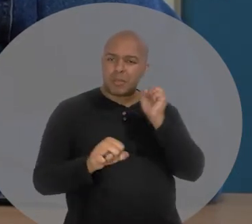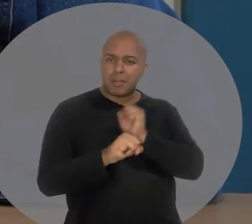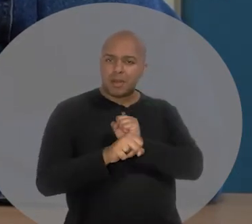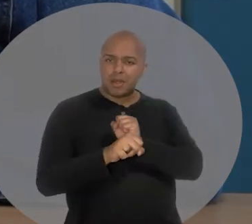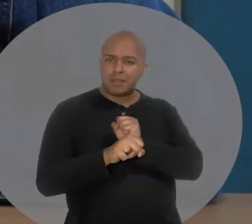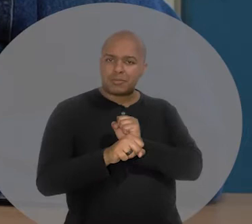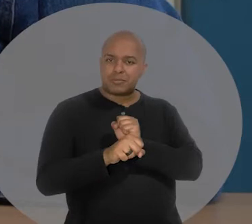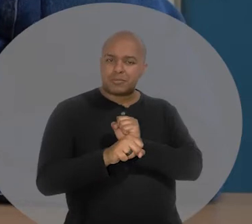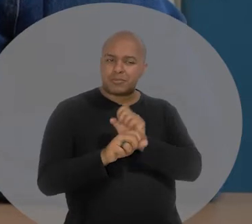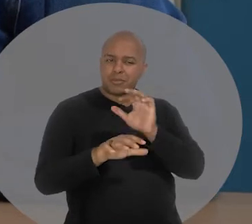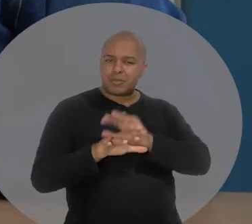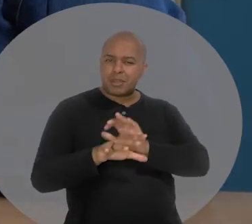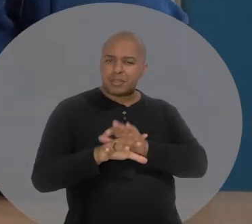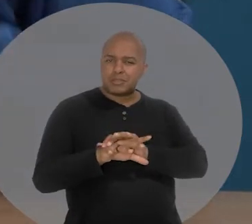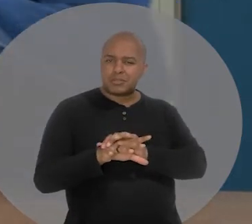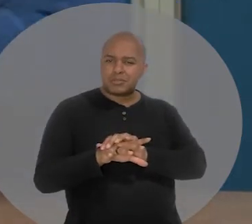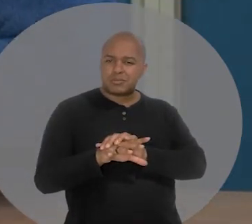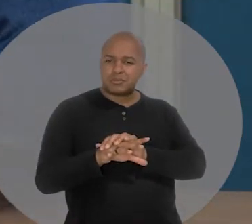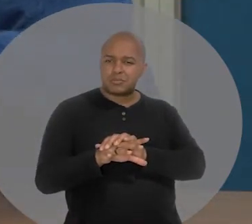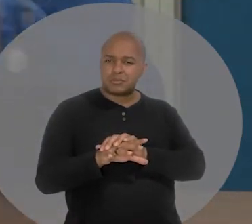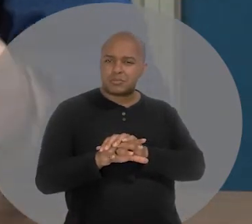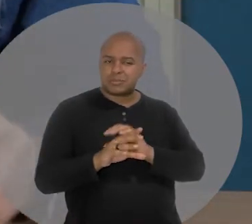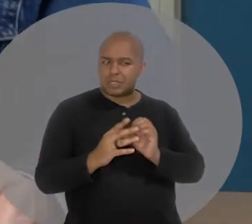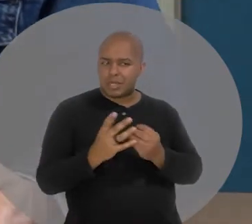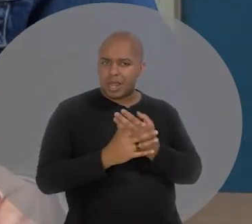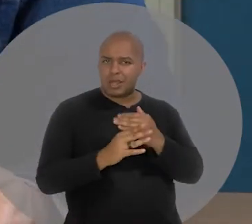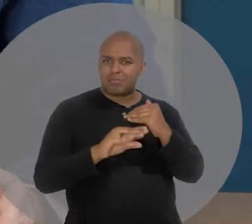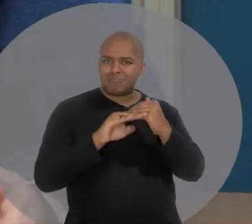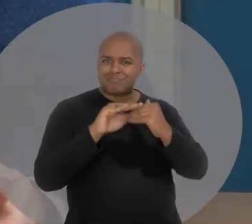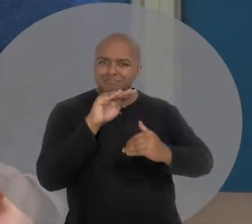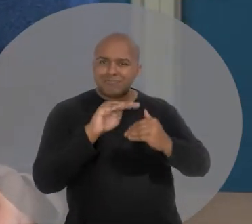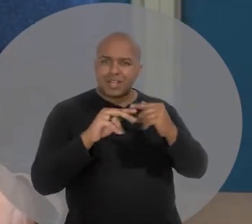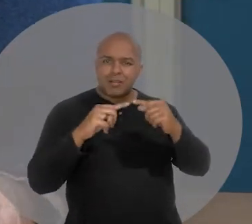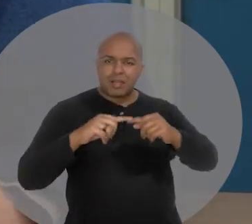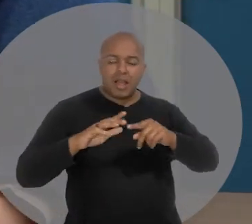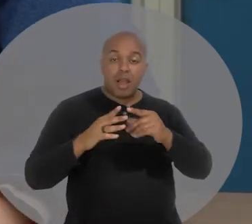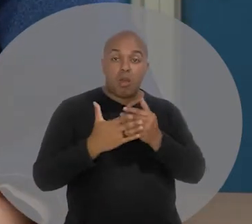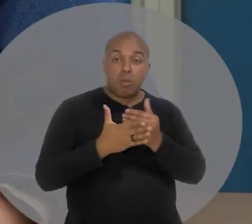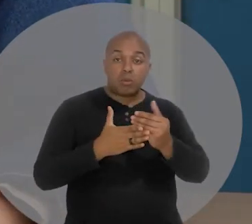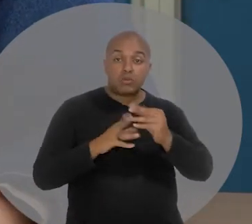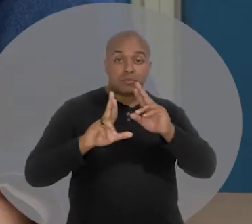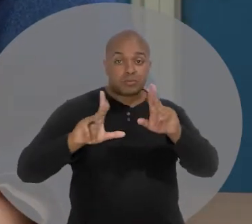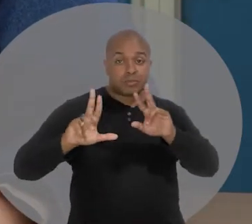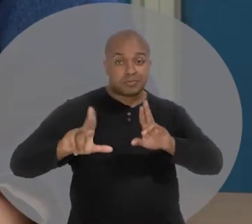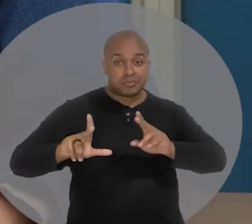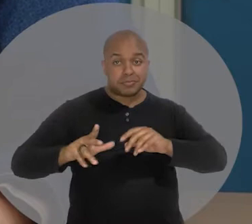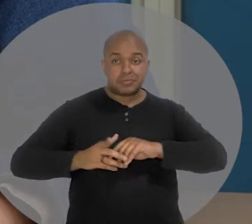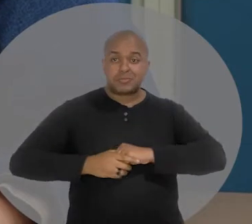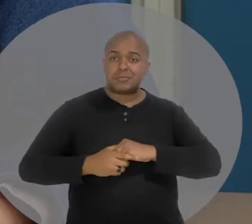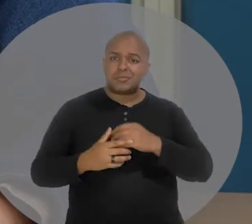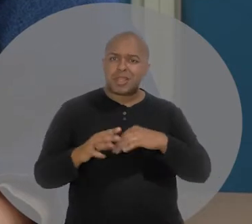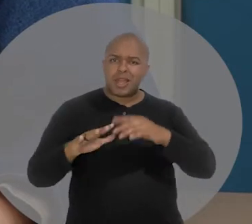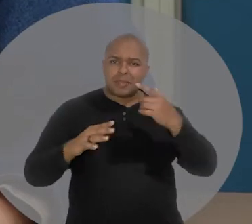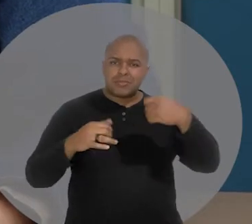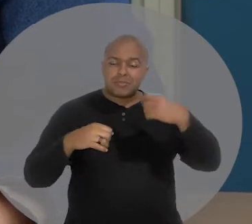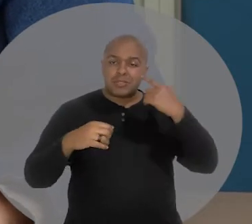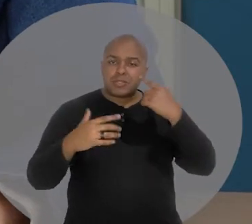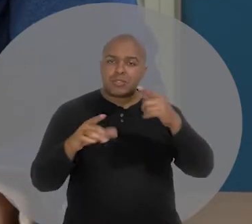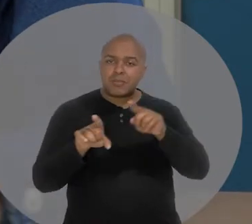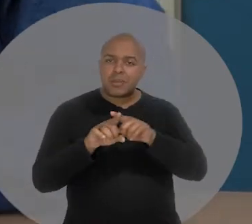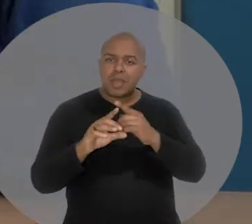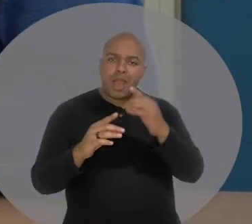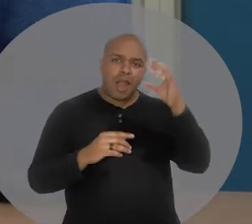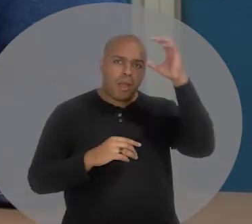de produzir desigualdades a partir das diferenças, né? A gente precisa aprender